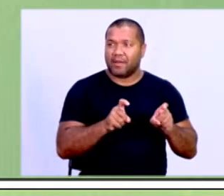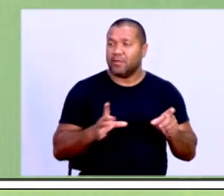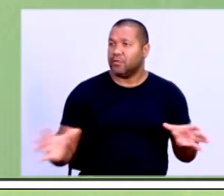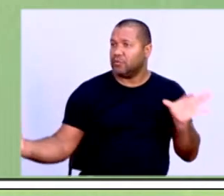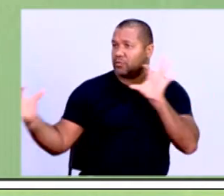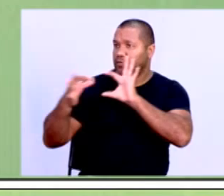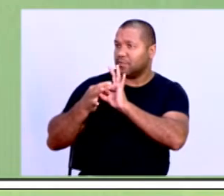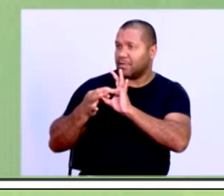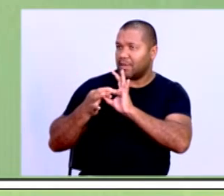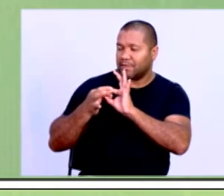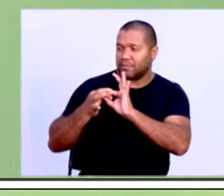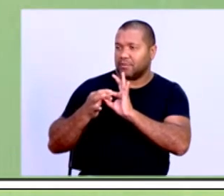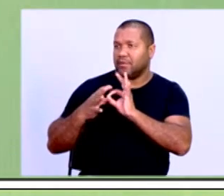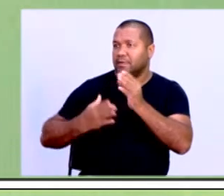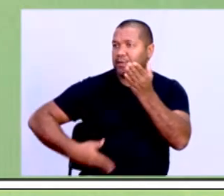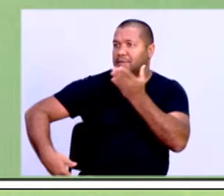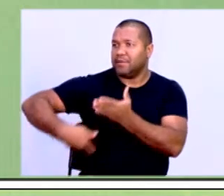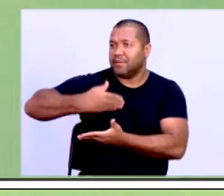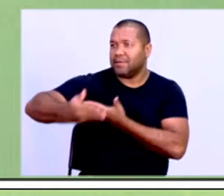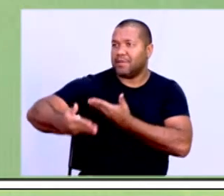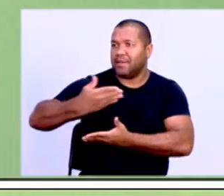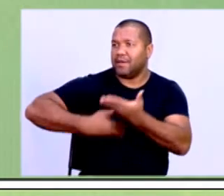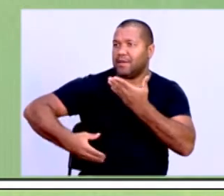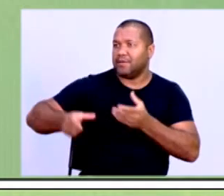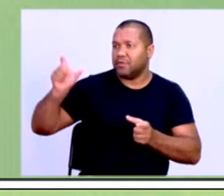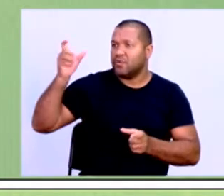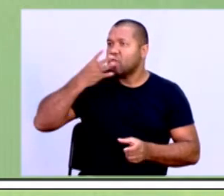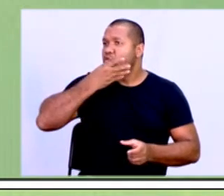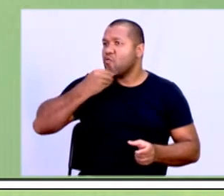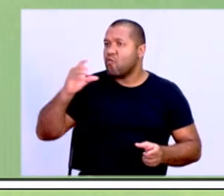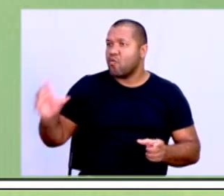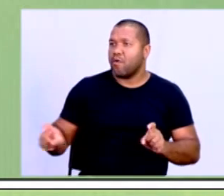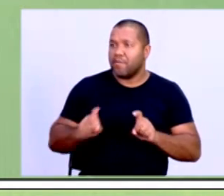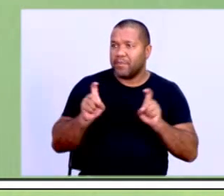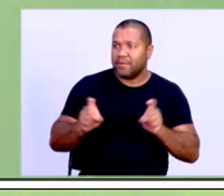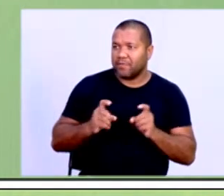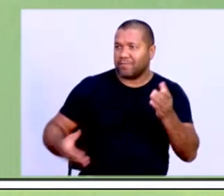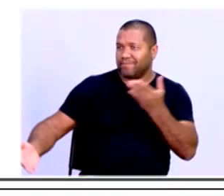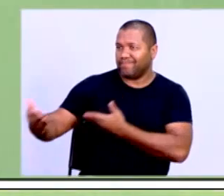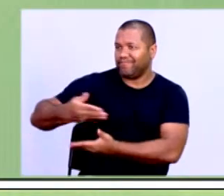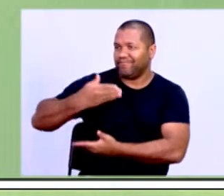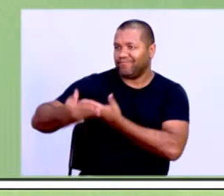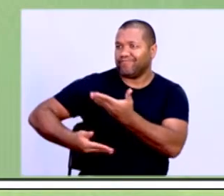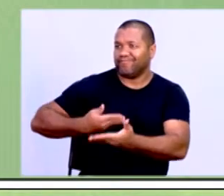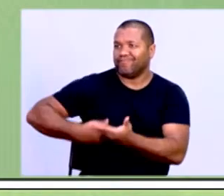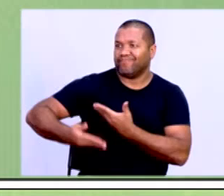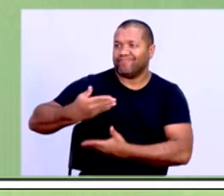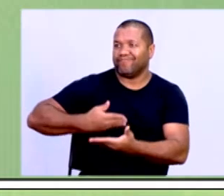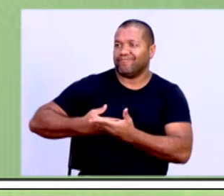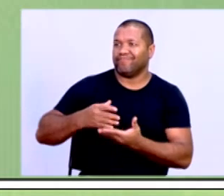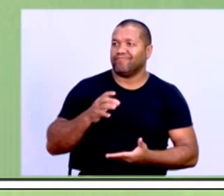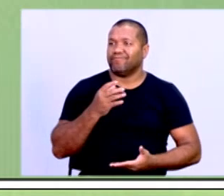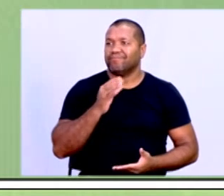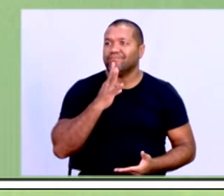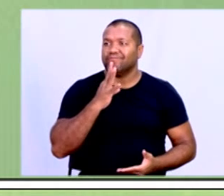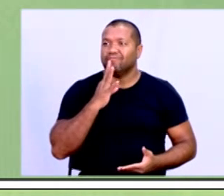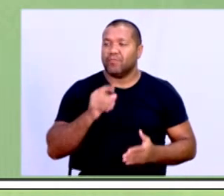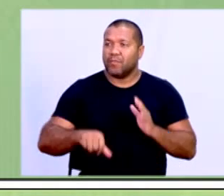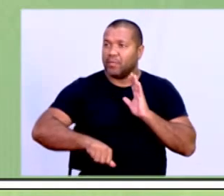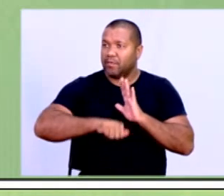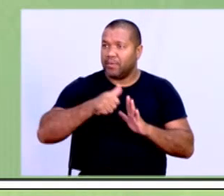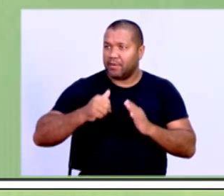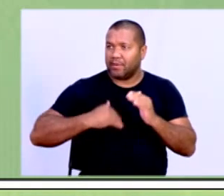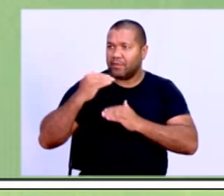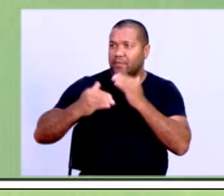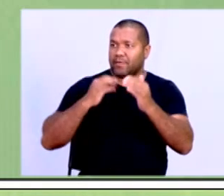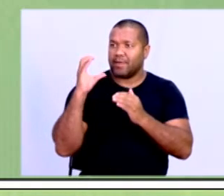Juntar os dois, interagir, o homem e o computador. Então, vamos conhecer aí o primeiro desenvolvimento